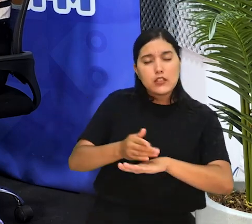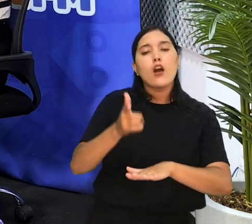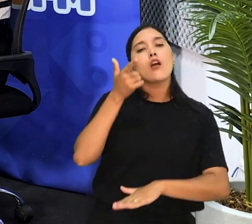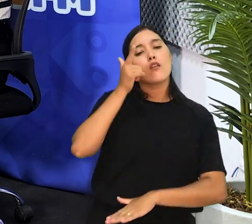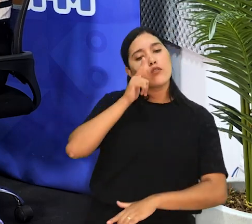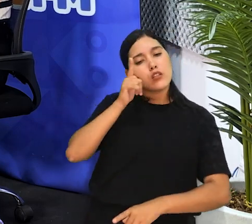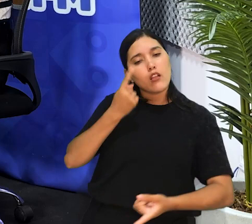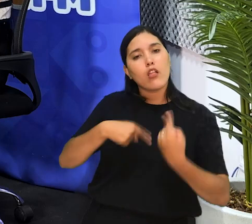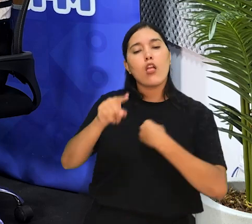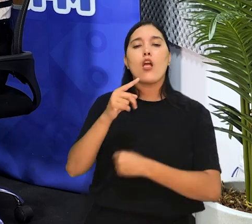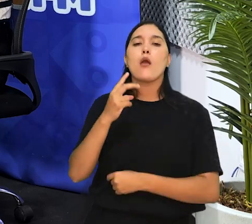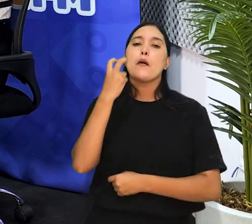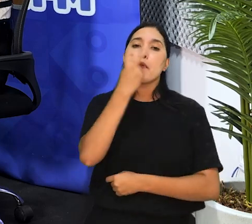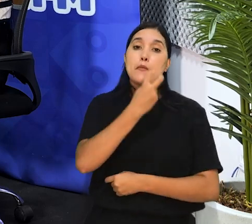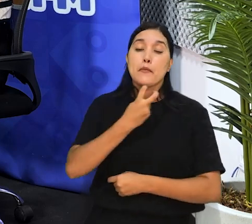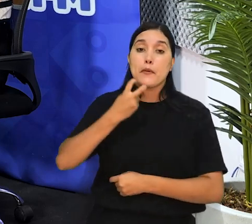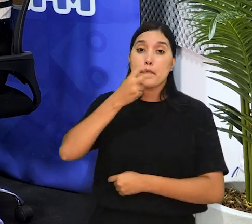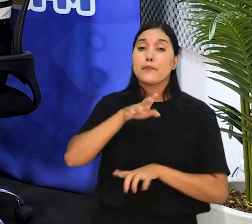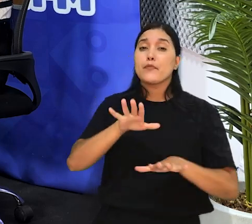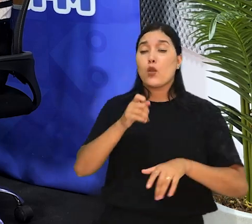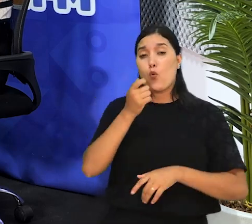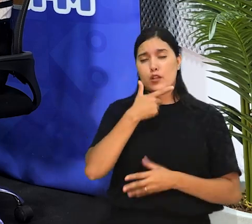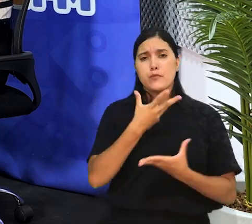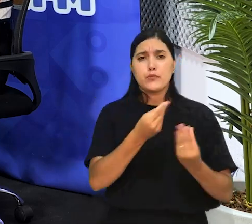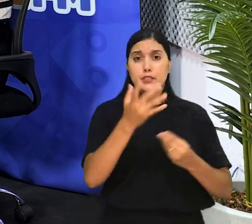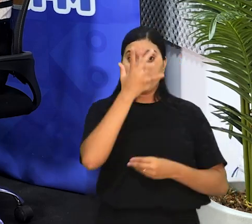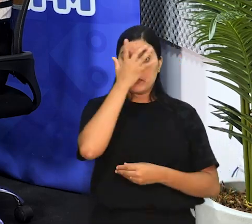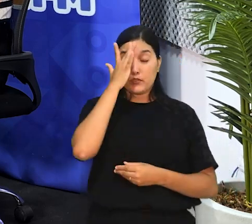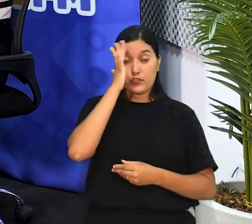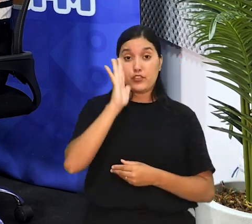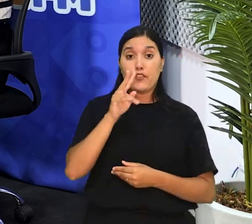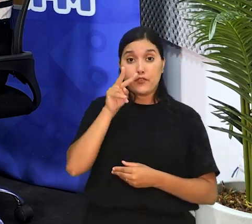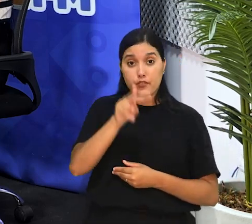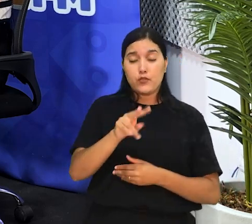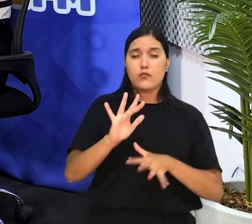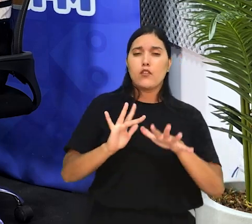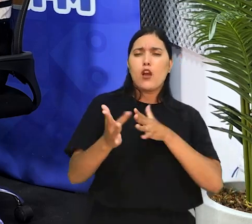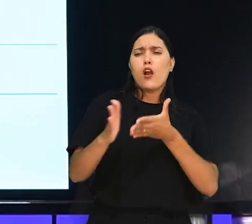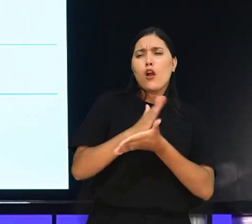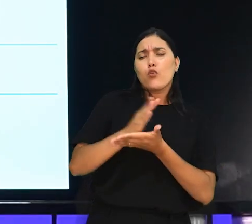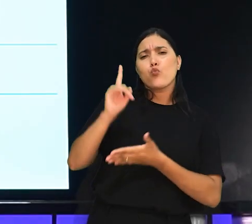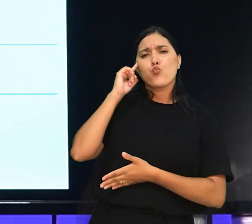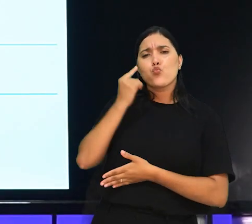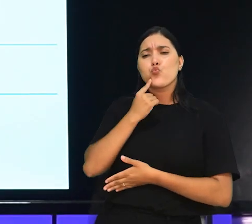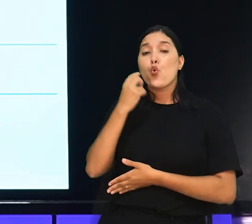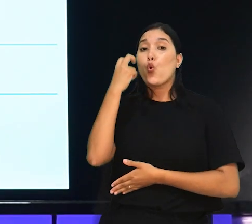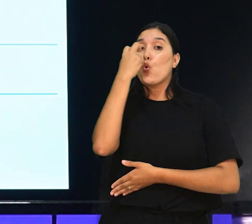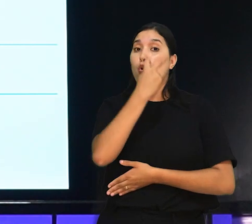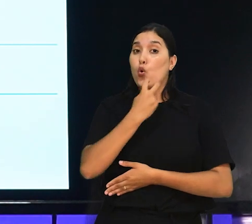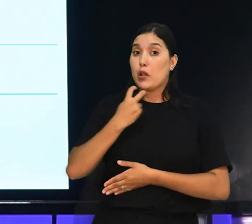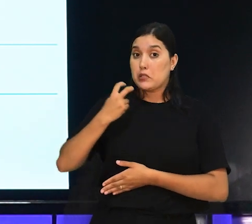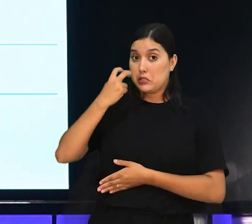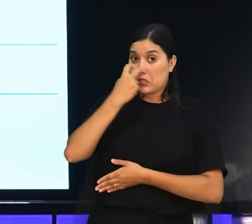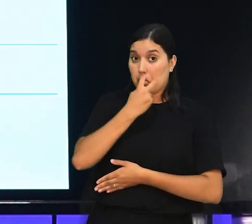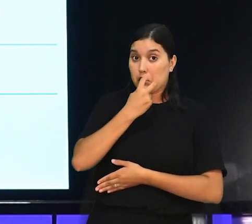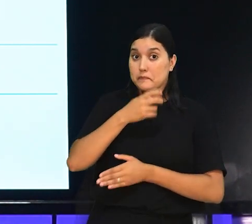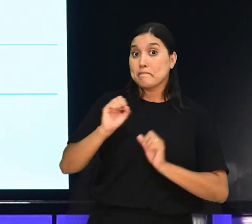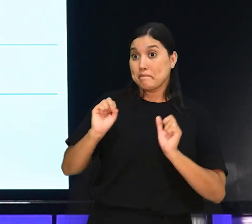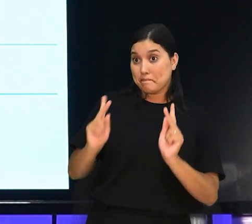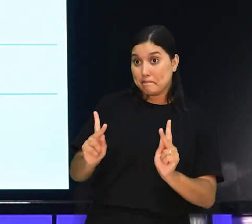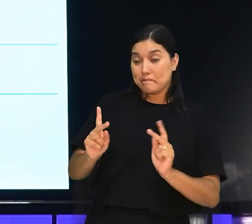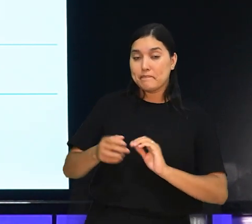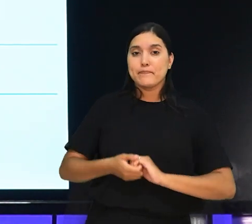criança e tudo direitinho. Ele poderia falar. Eu acho que muitas pessoas já viram nas redes sociais, né, alguns surdos que são